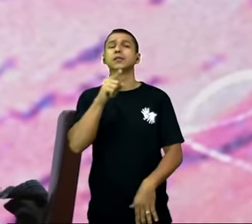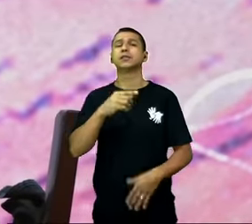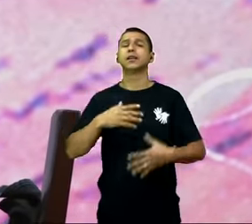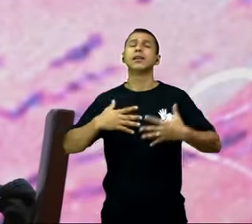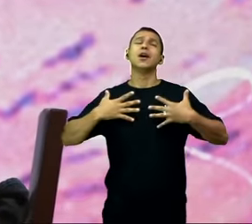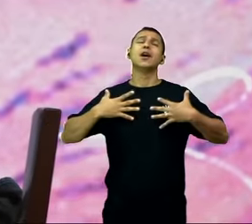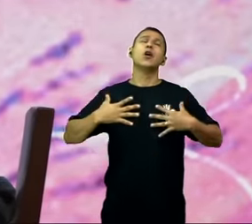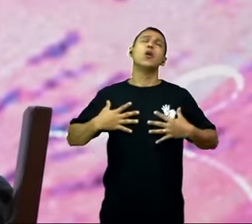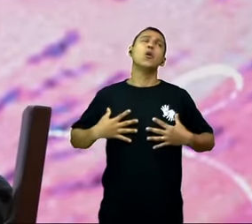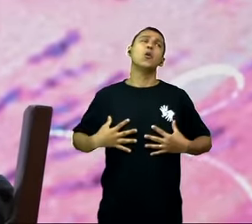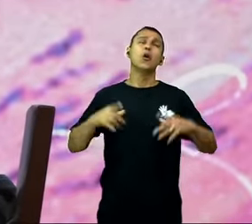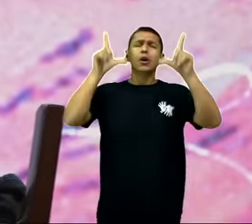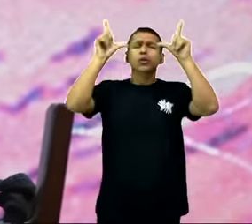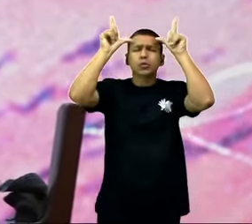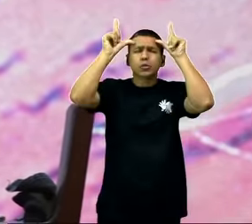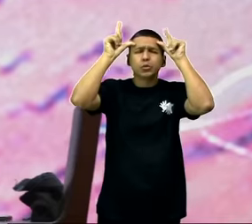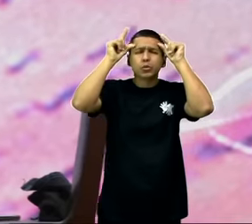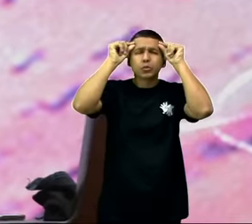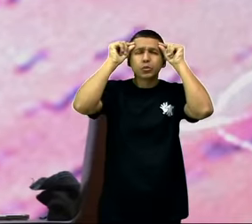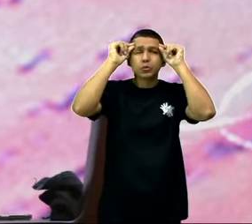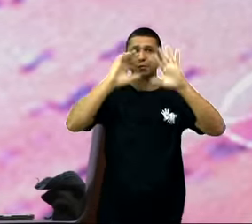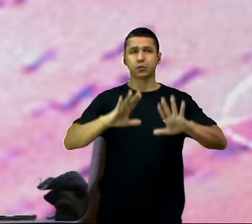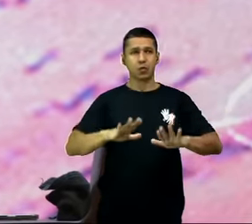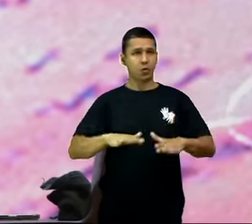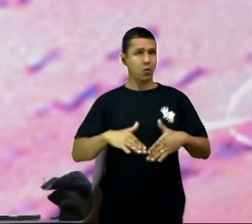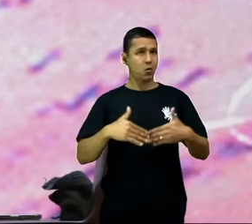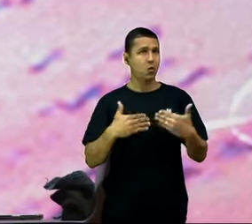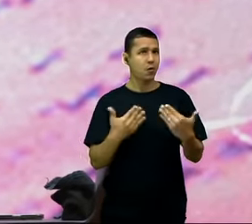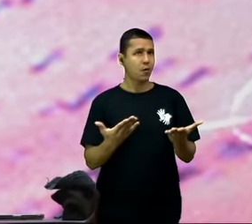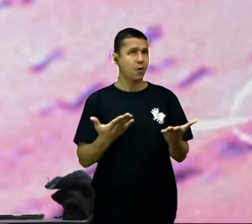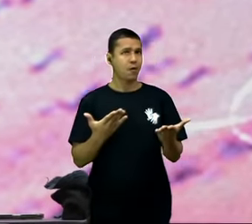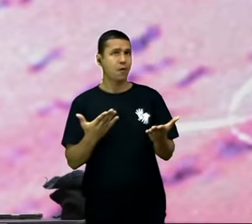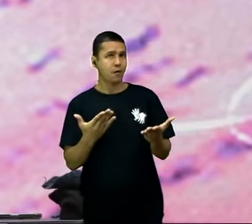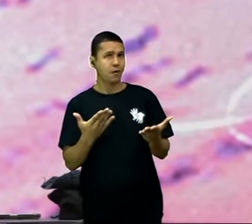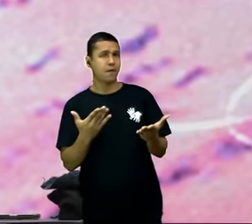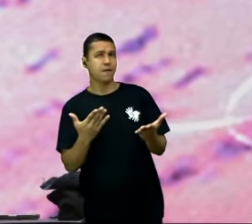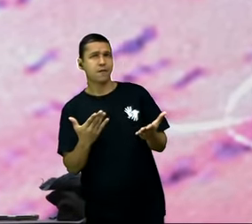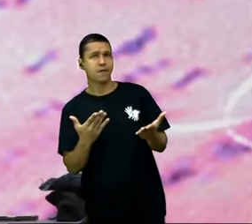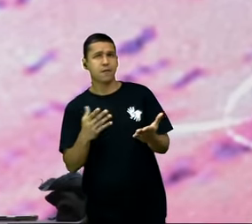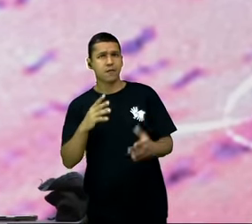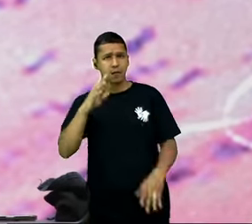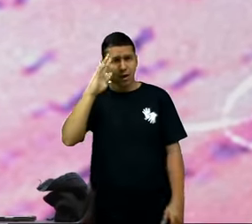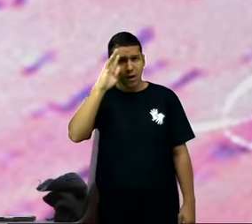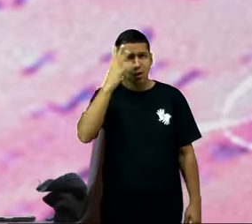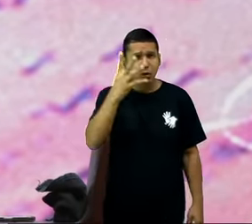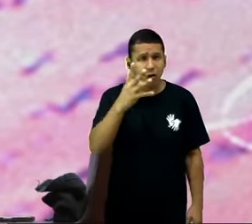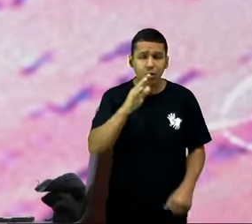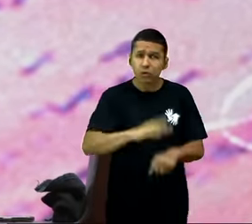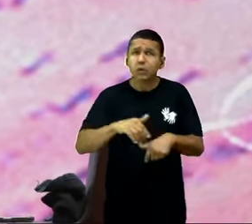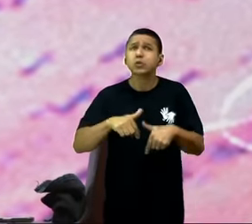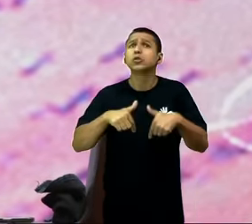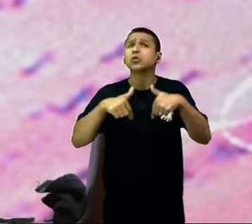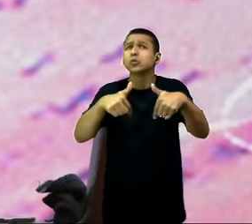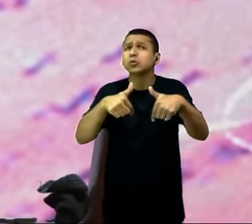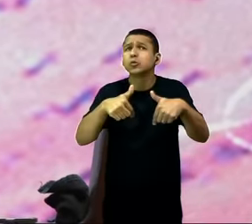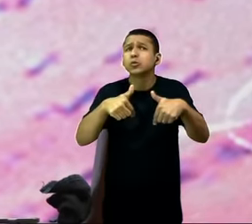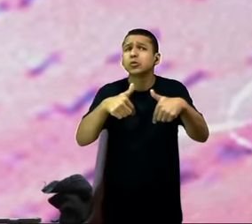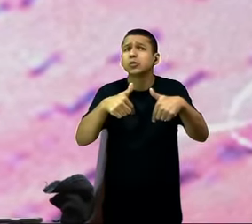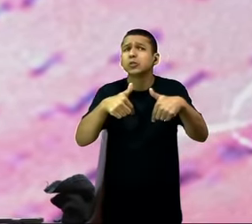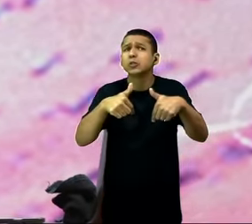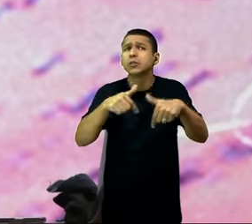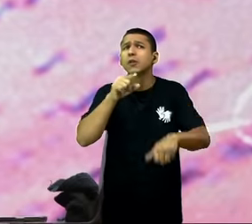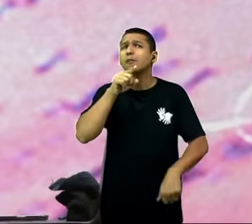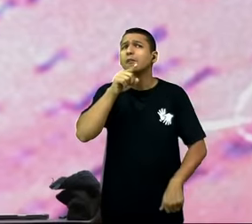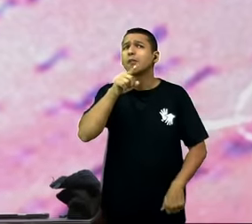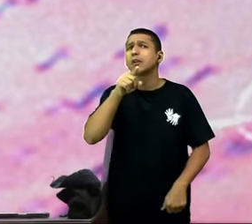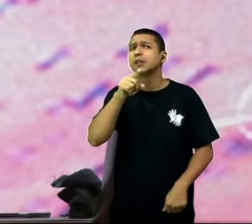minha pergunta, qual foi a sua atitude depois que você recebeu algo de Deus que você tanto esperou? O que, que você fez? Ficou mais crente ou